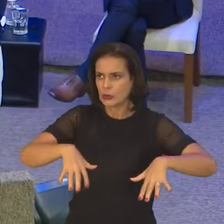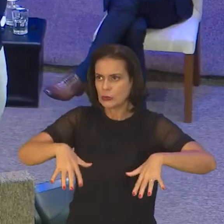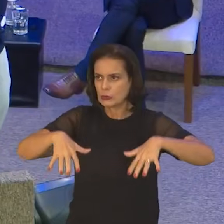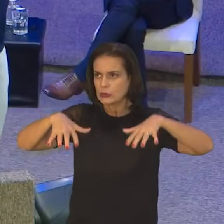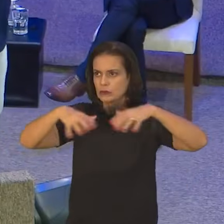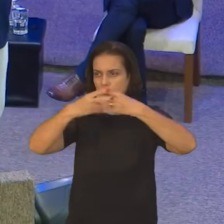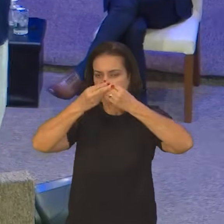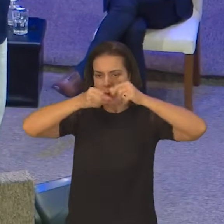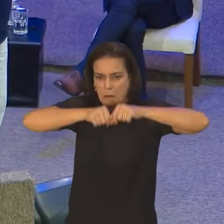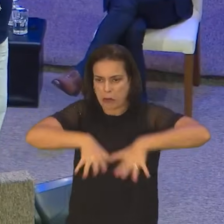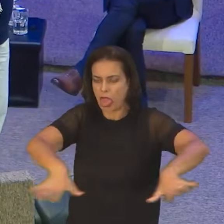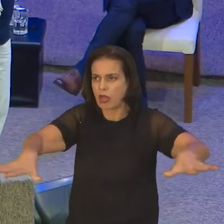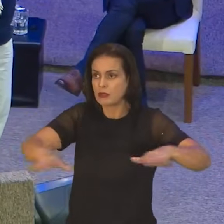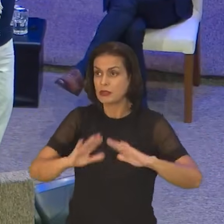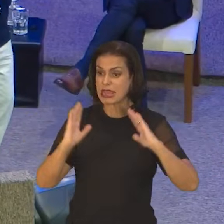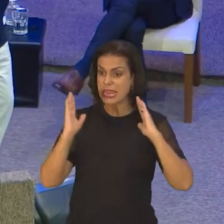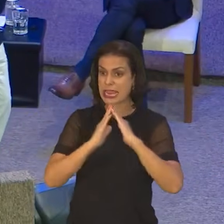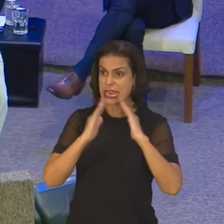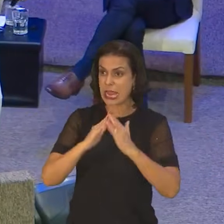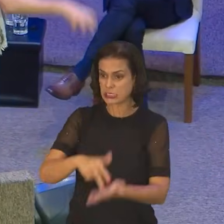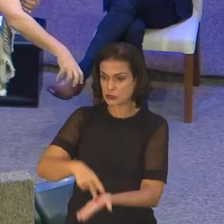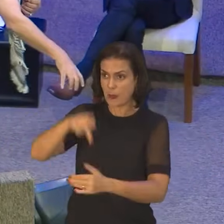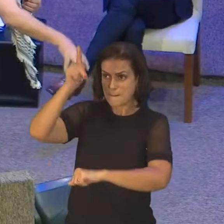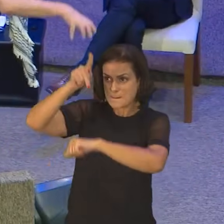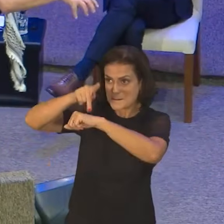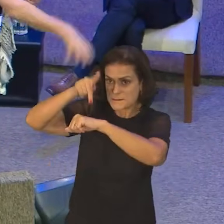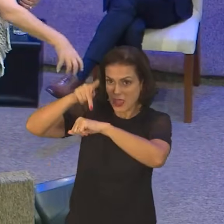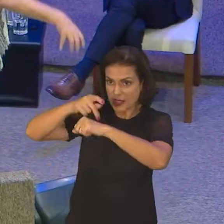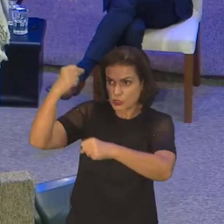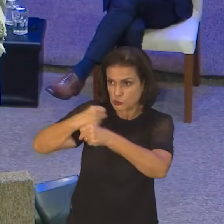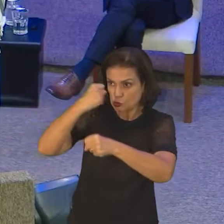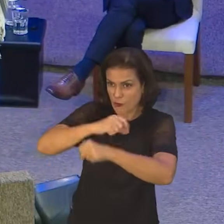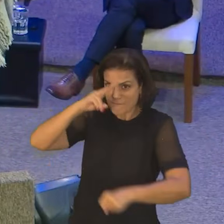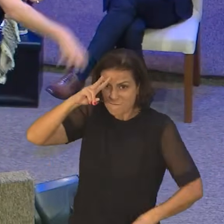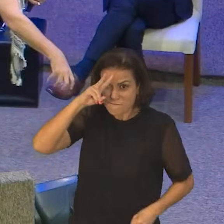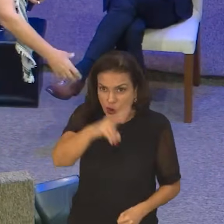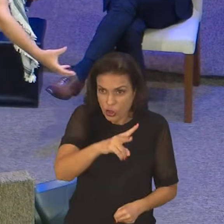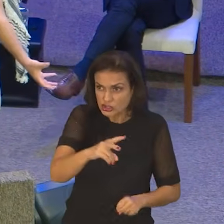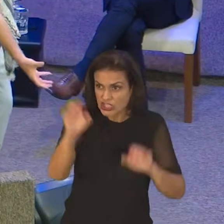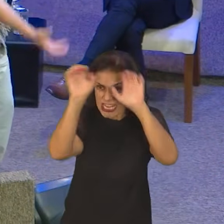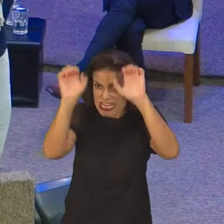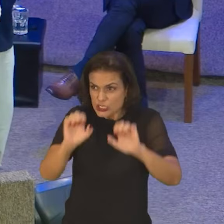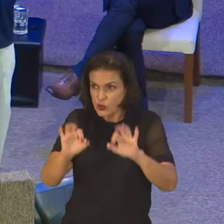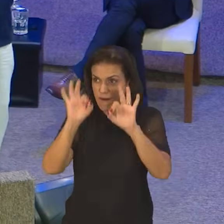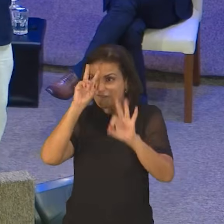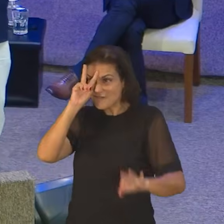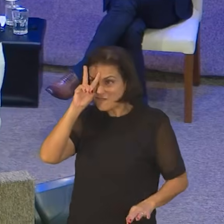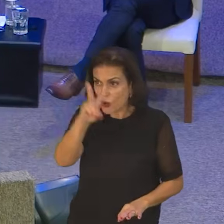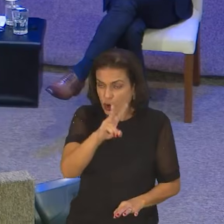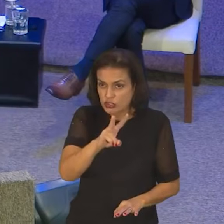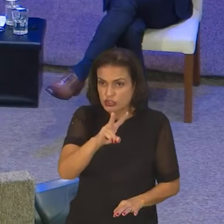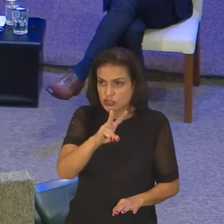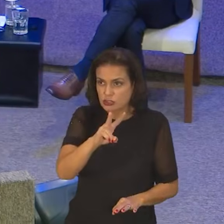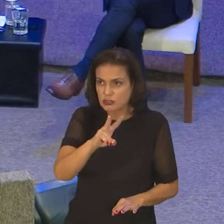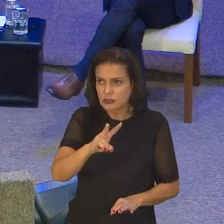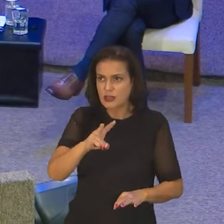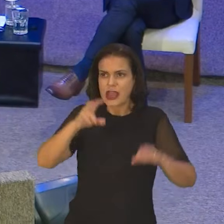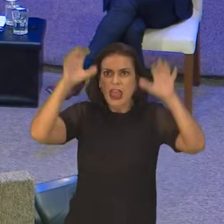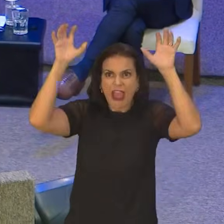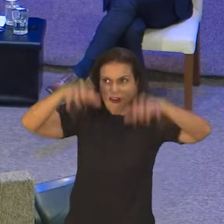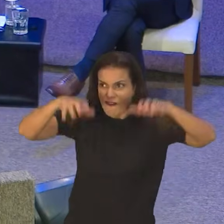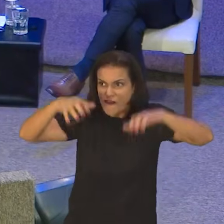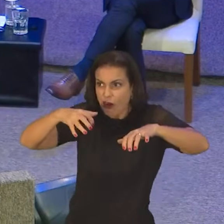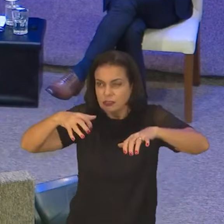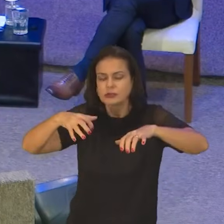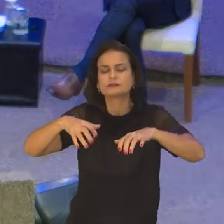eleva tudo. Mas aquela casa que ela tem construção forte e estrutura forte, isso não existe uma tempestade que vai